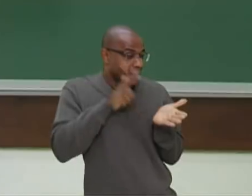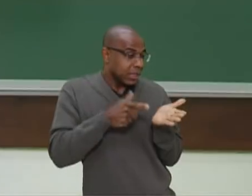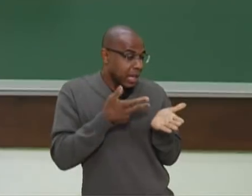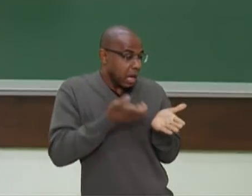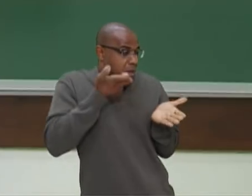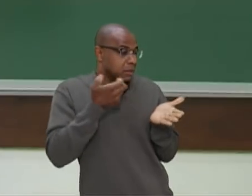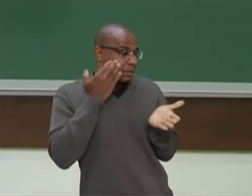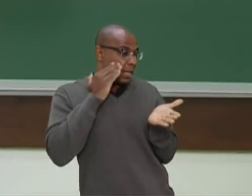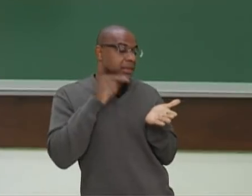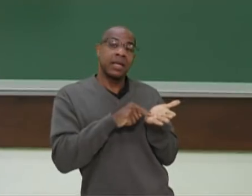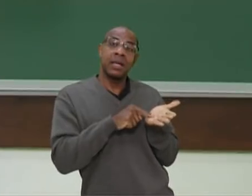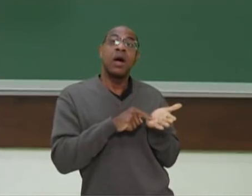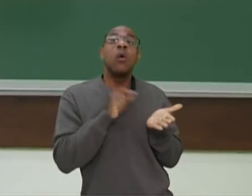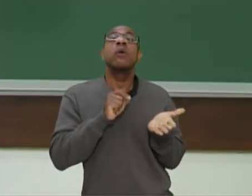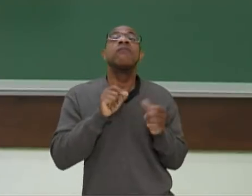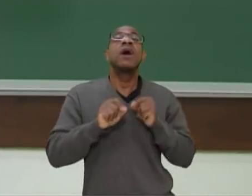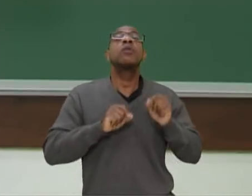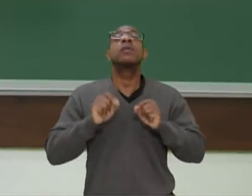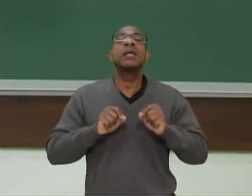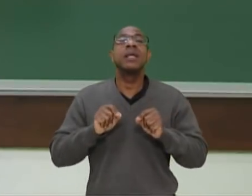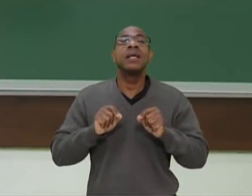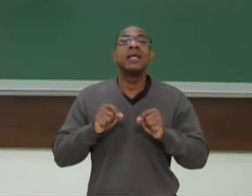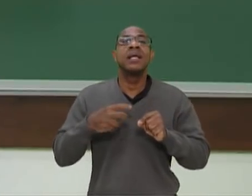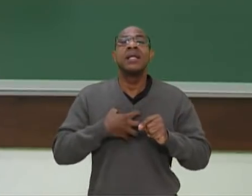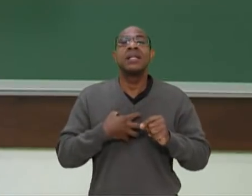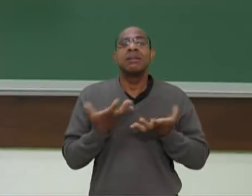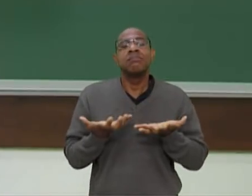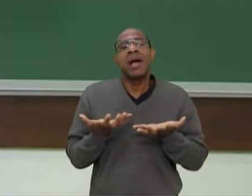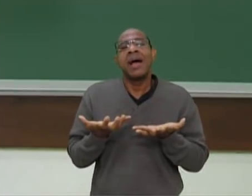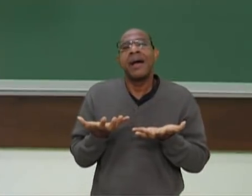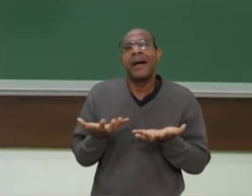convincente, o que ele faz? Ele sempre acaba